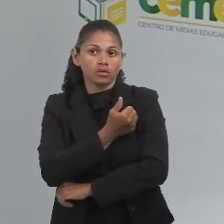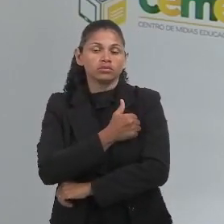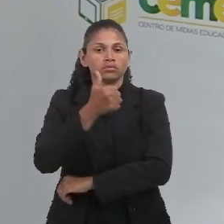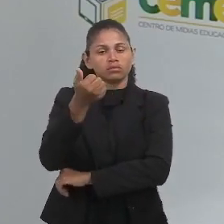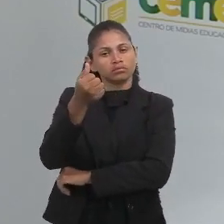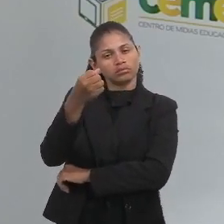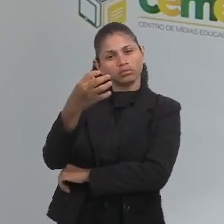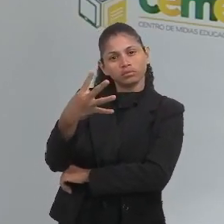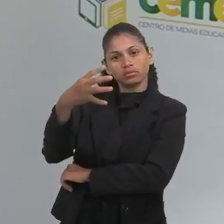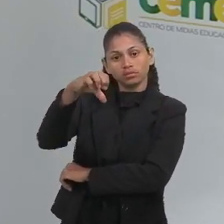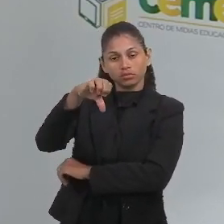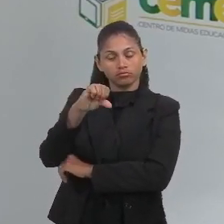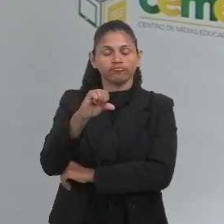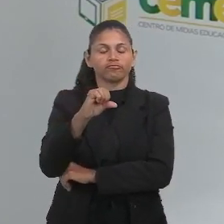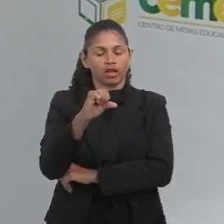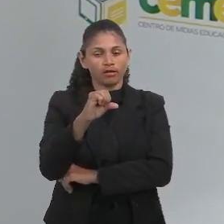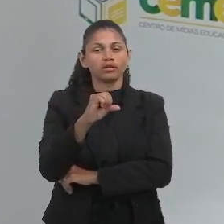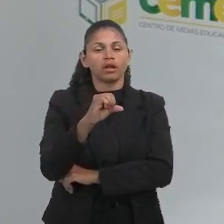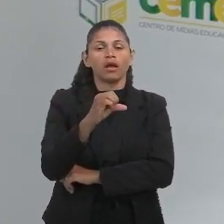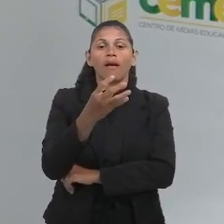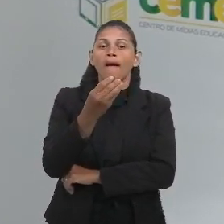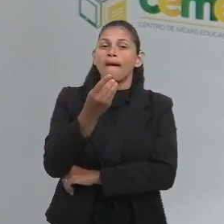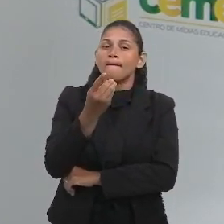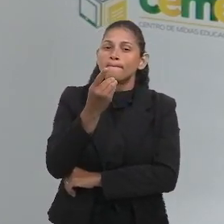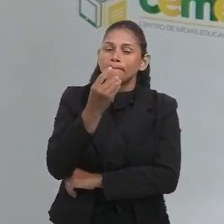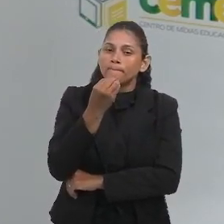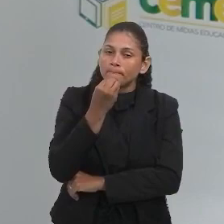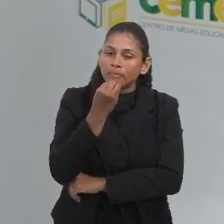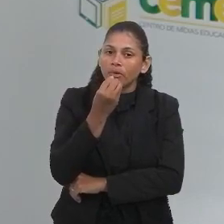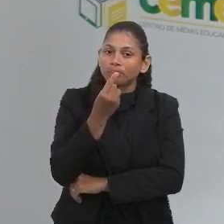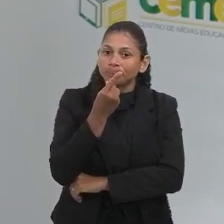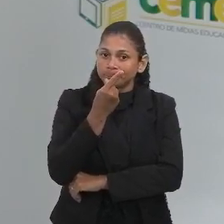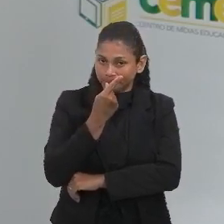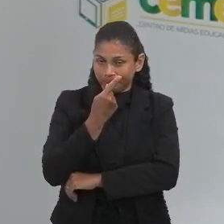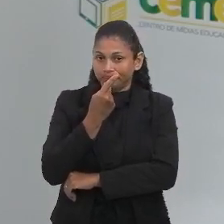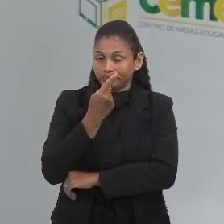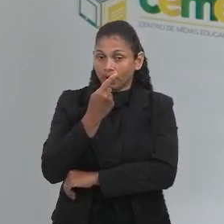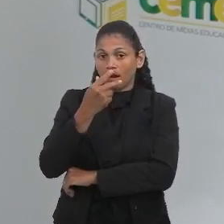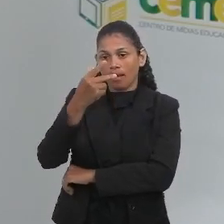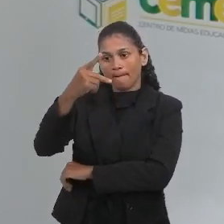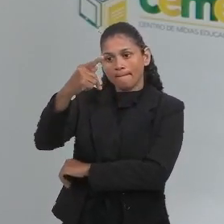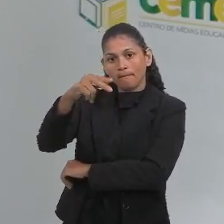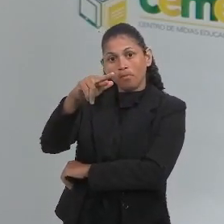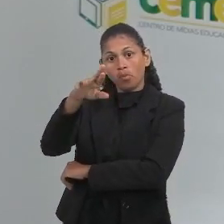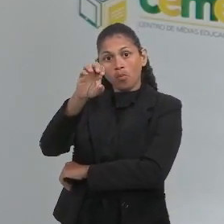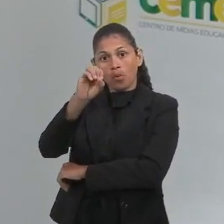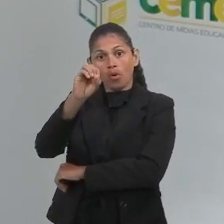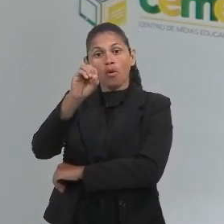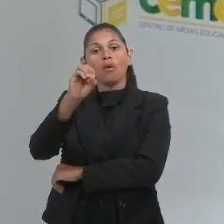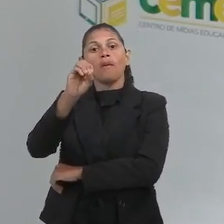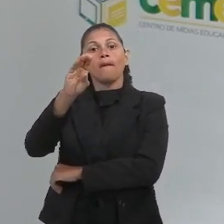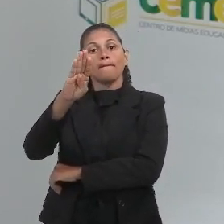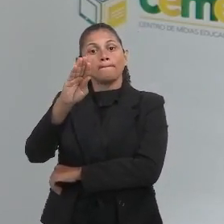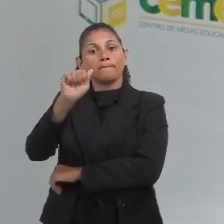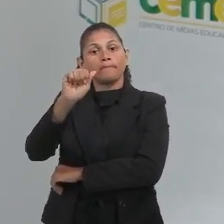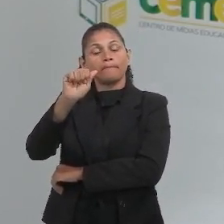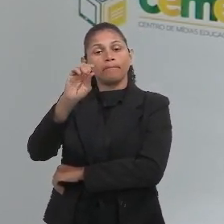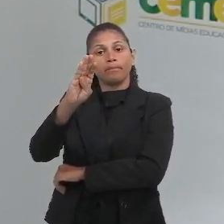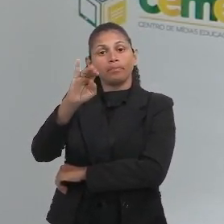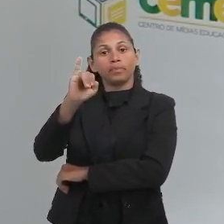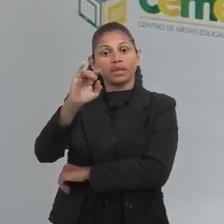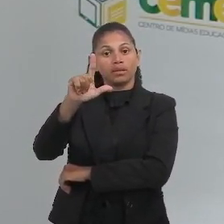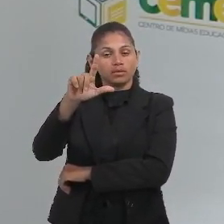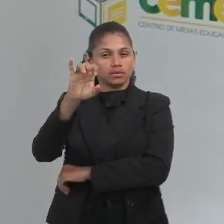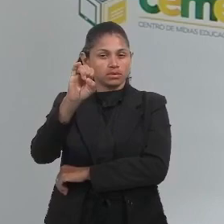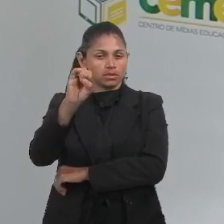relação de probabilidade né que são eventos possíveis sobre eventos favoráveis a gente vai trabalhar uma questão de nível dois tá que pode também ser encarada com